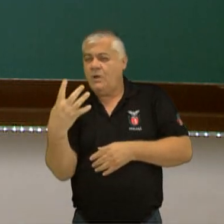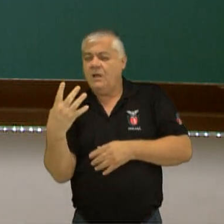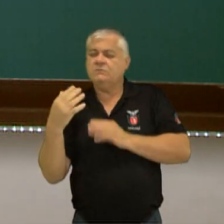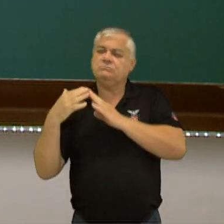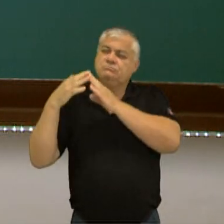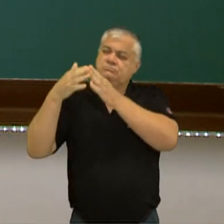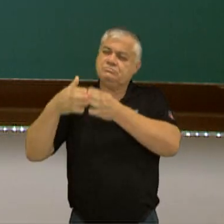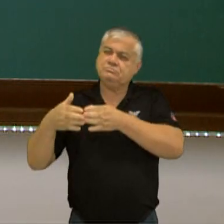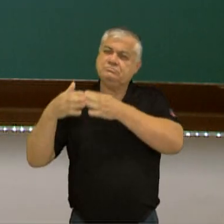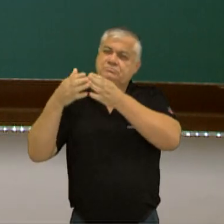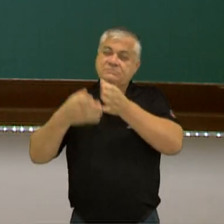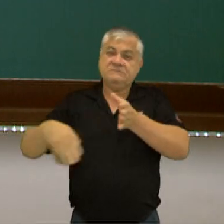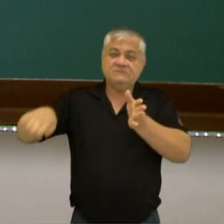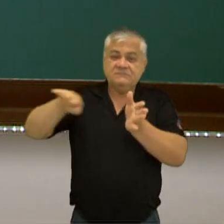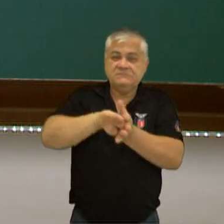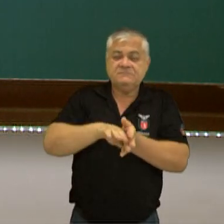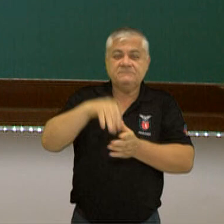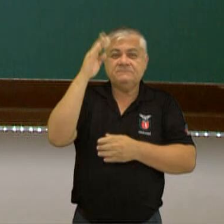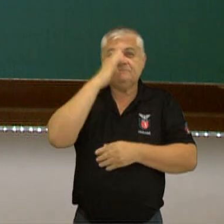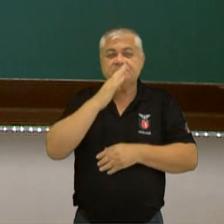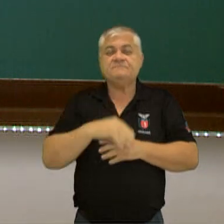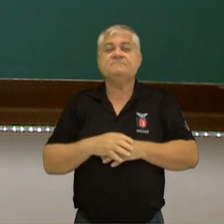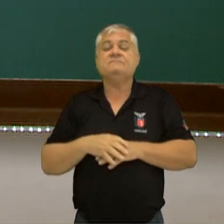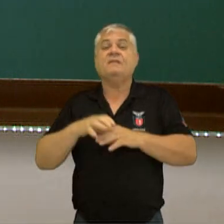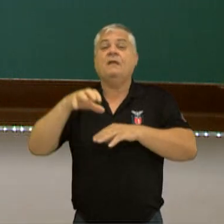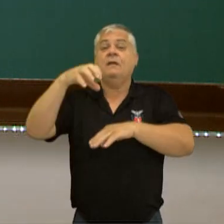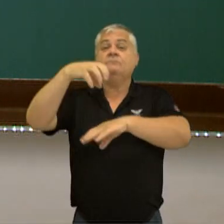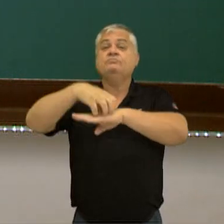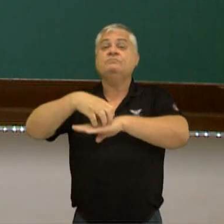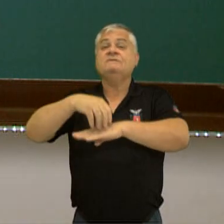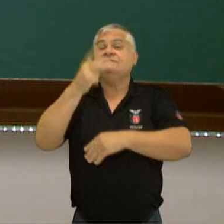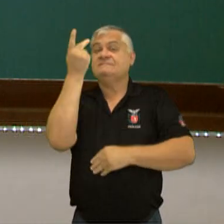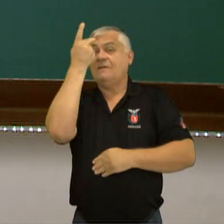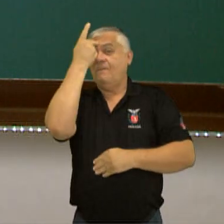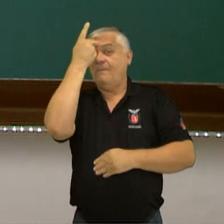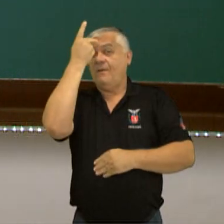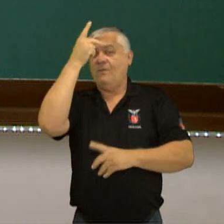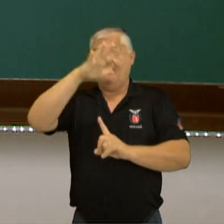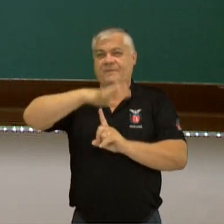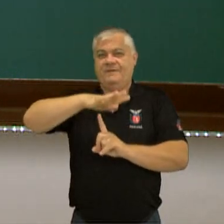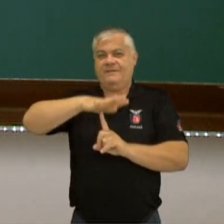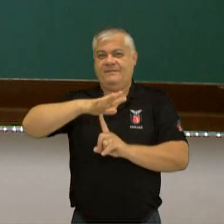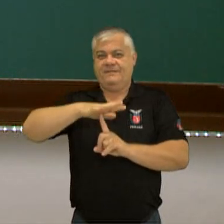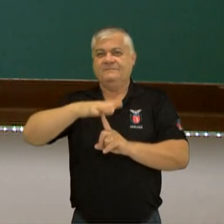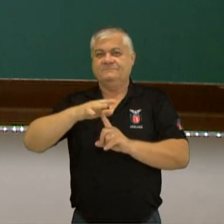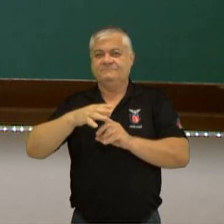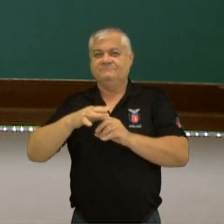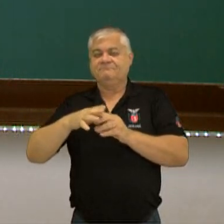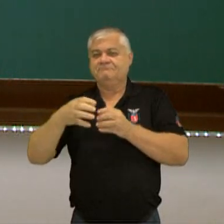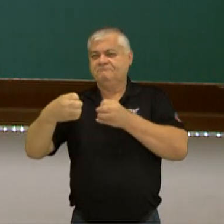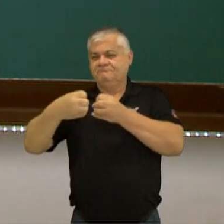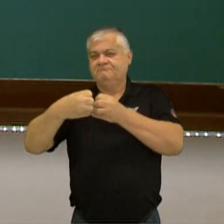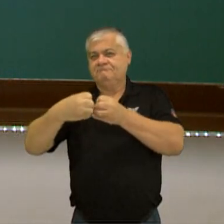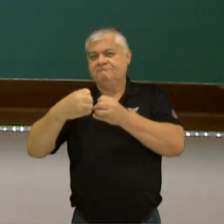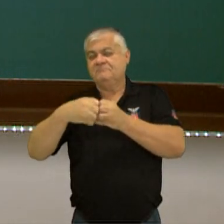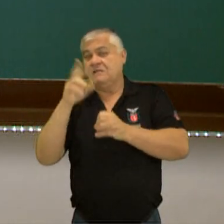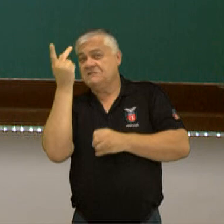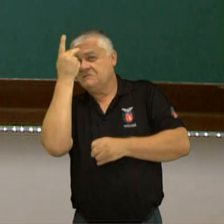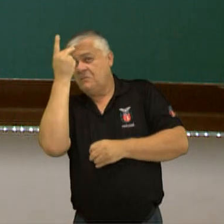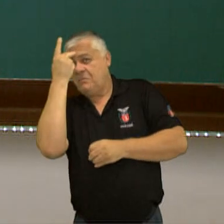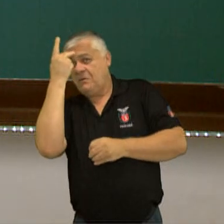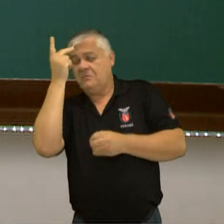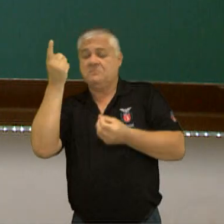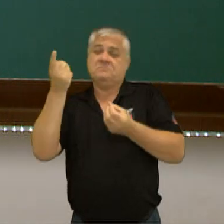e eles se alocaram nos estados de São Paulo e Paraná e com isso trouxeram, né, o